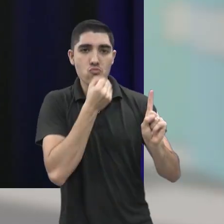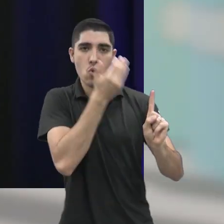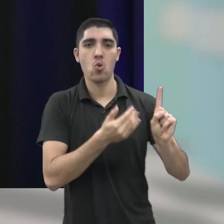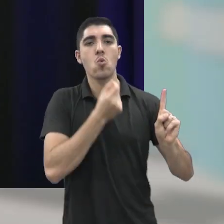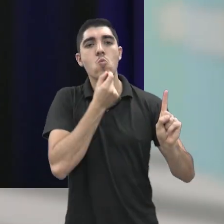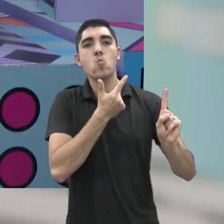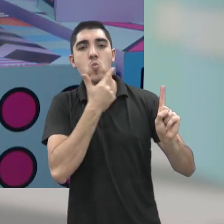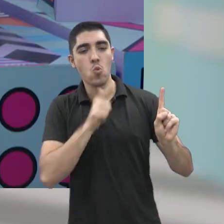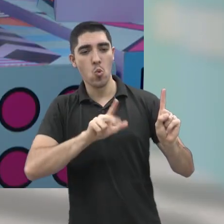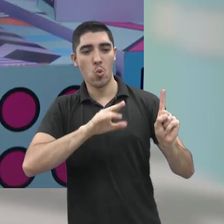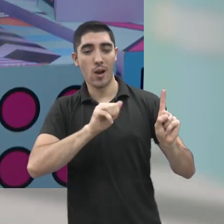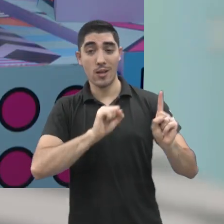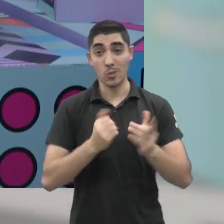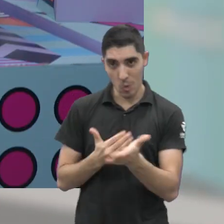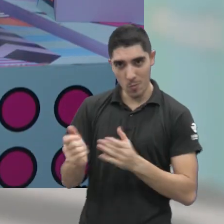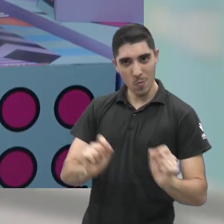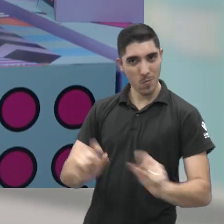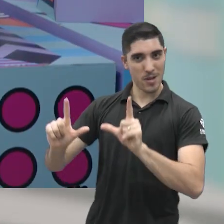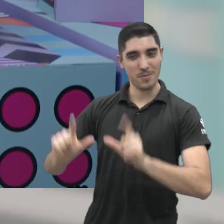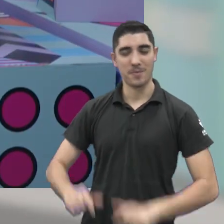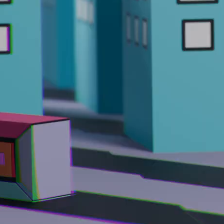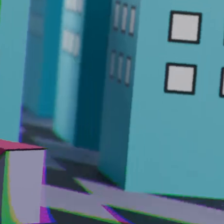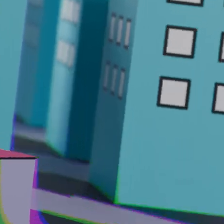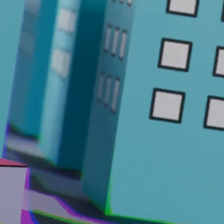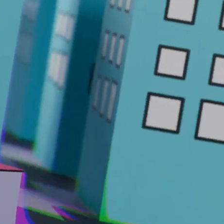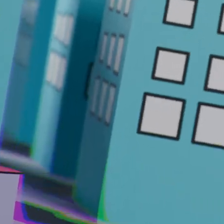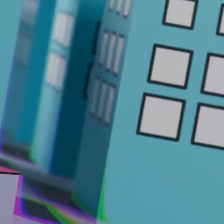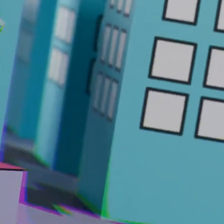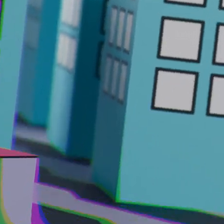colunista Lucas Guerra. O Tá Ligado tá no ar.